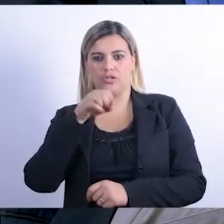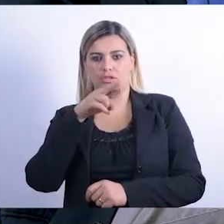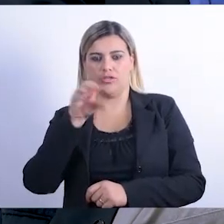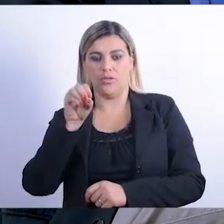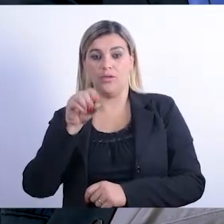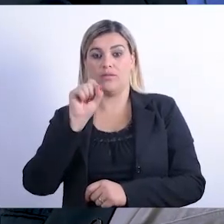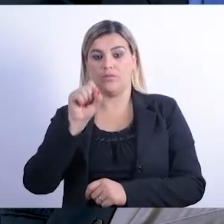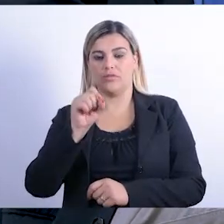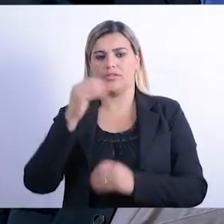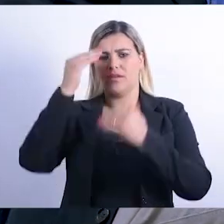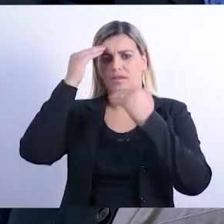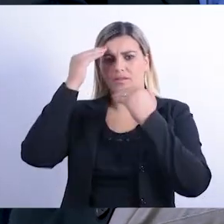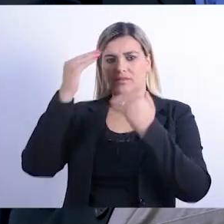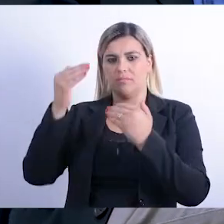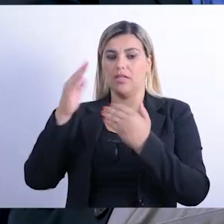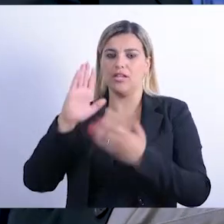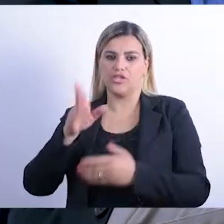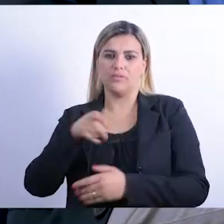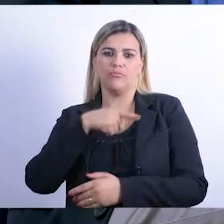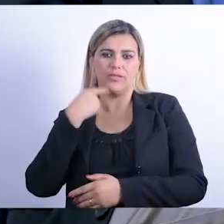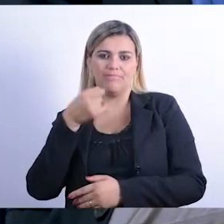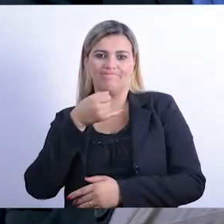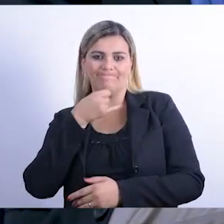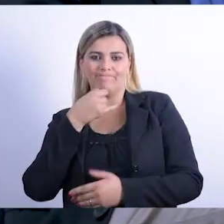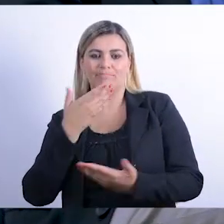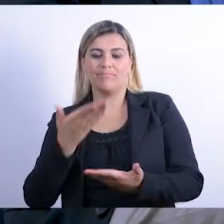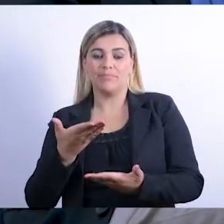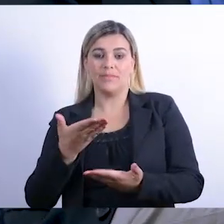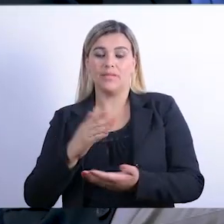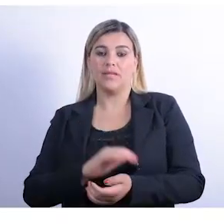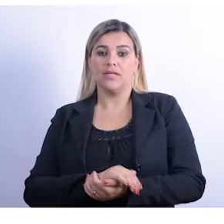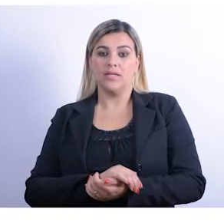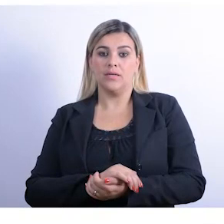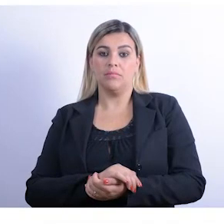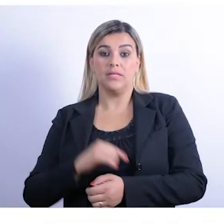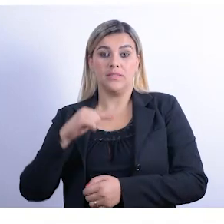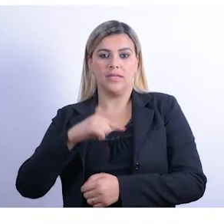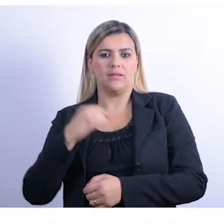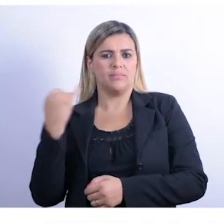Se não tem o dedinho dela, não ia para frente, não.